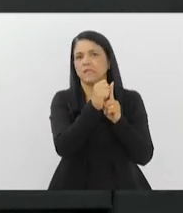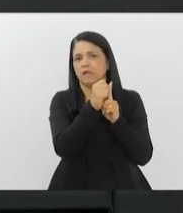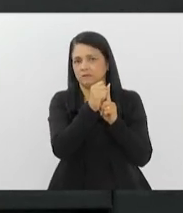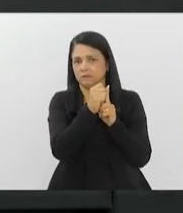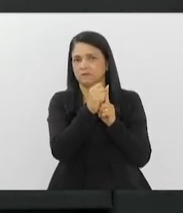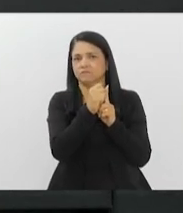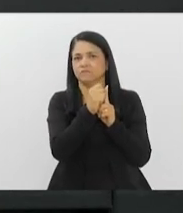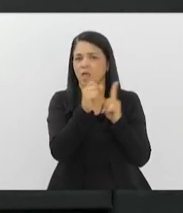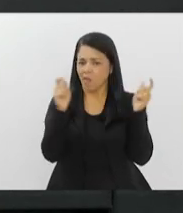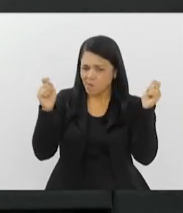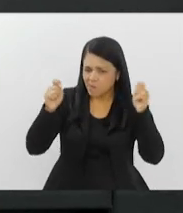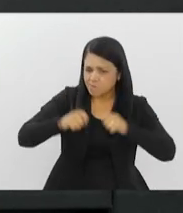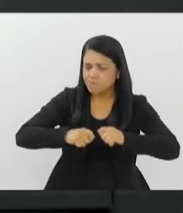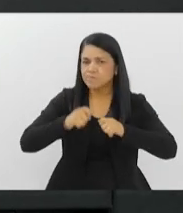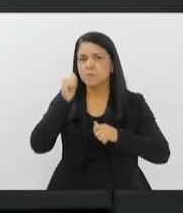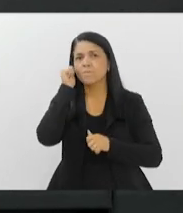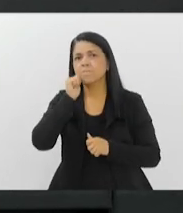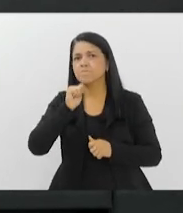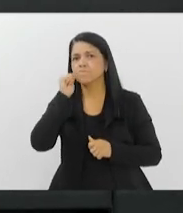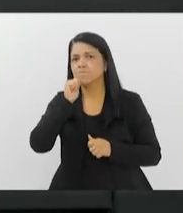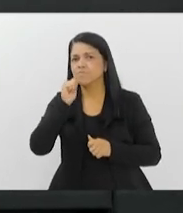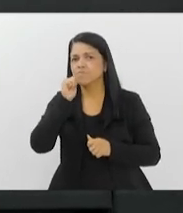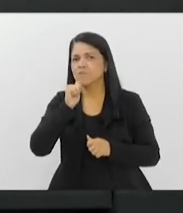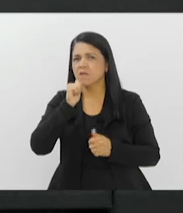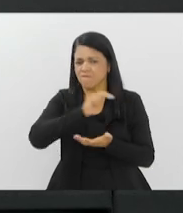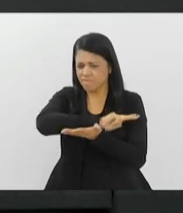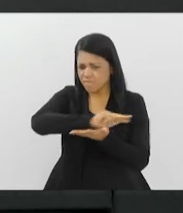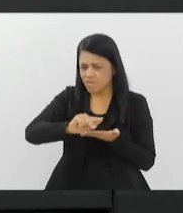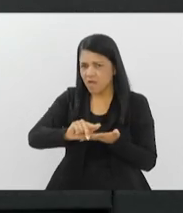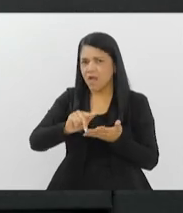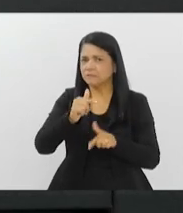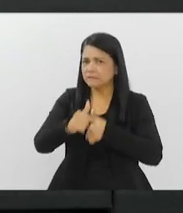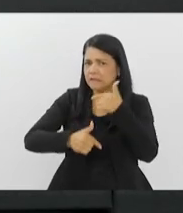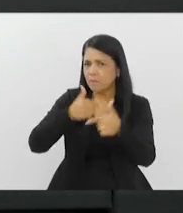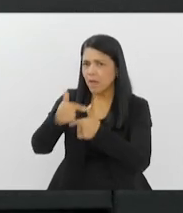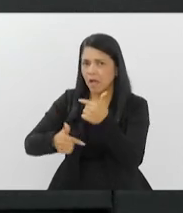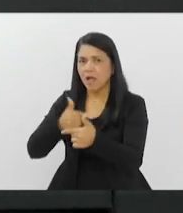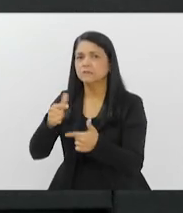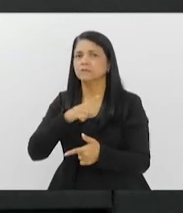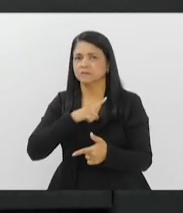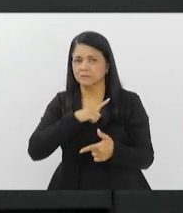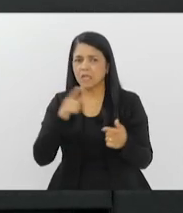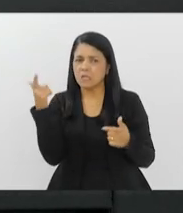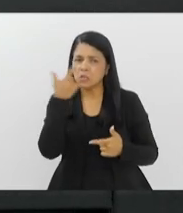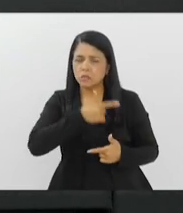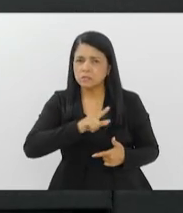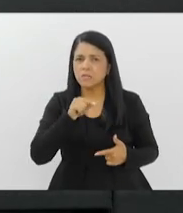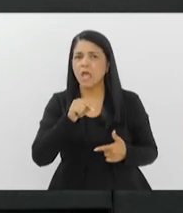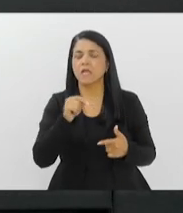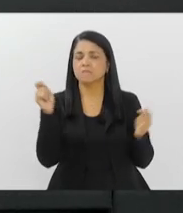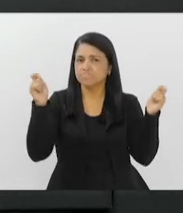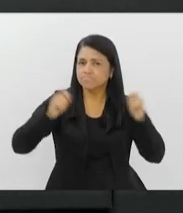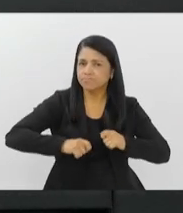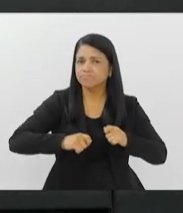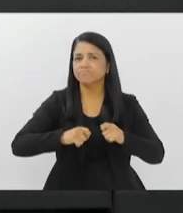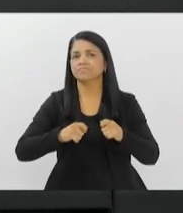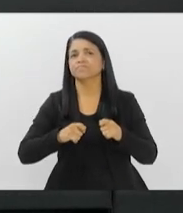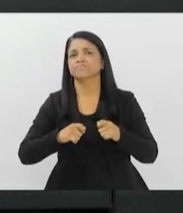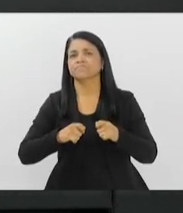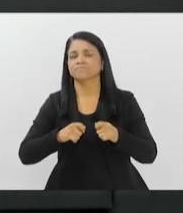a competência que a mulher tem de ser multifunção. A gente consegue ter essa capacidade